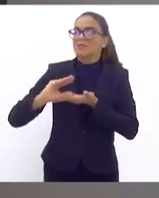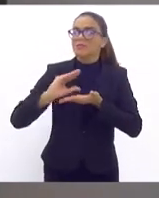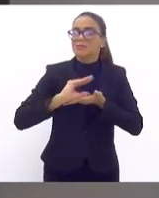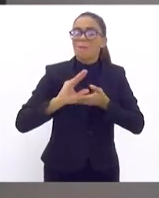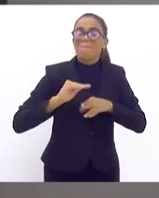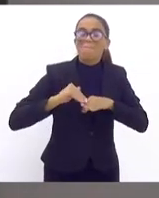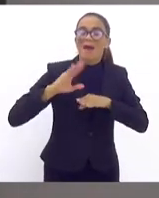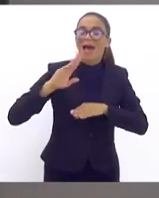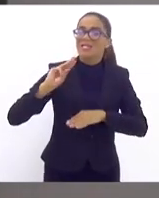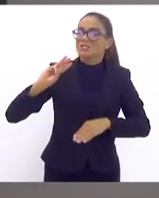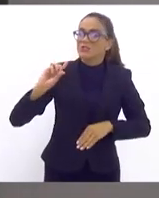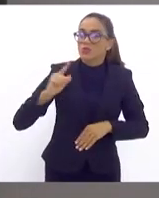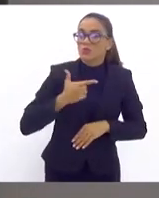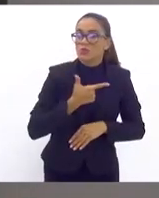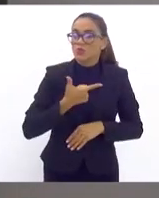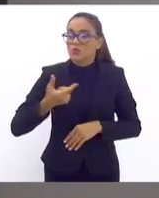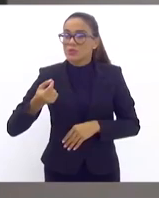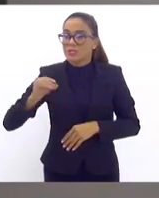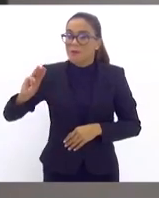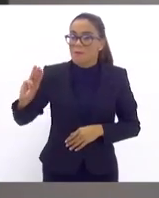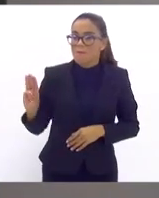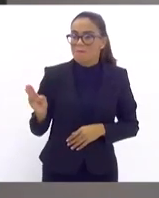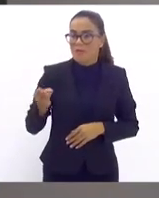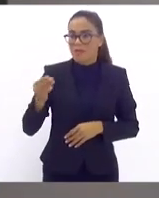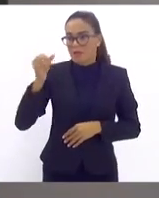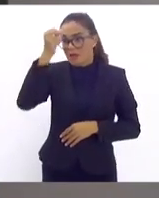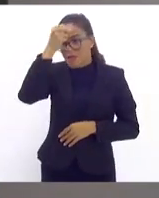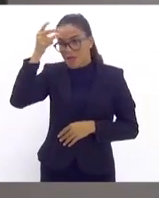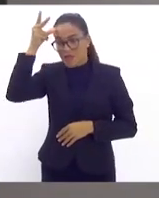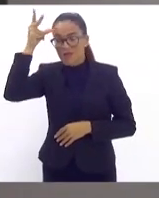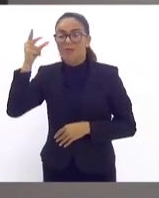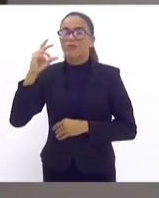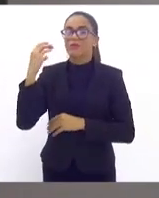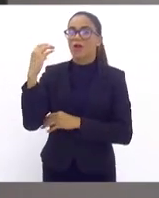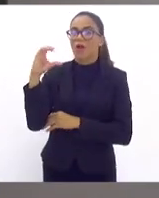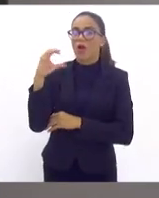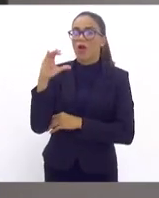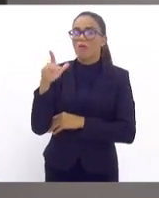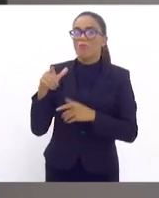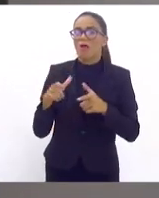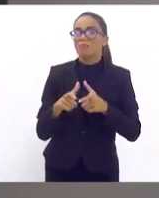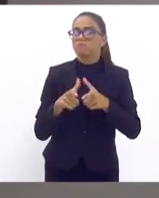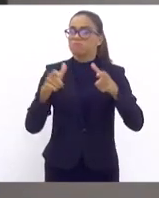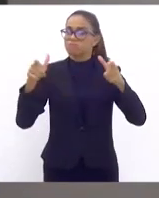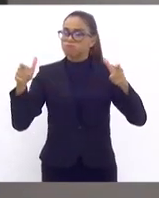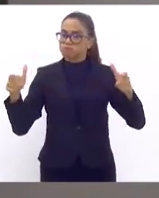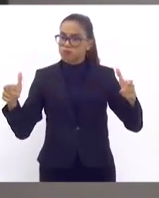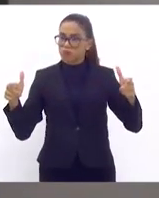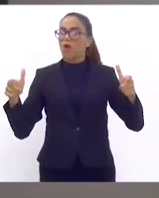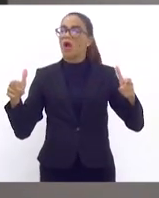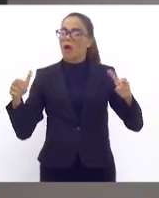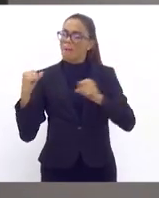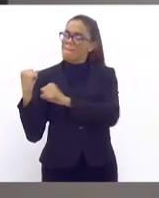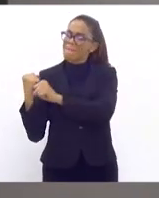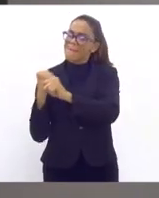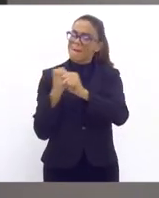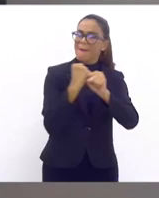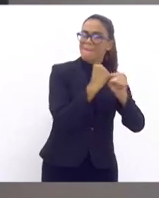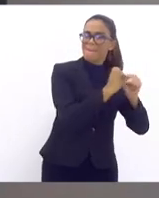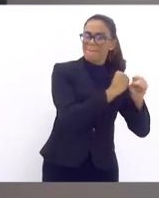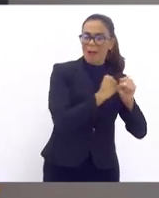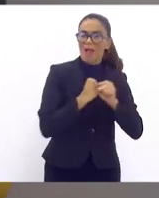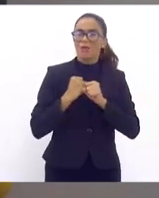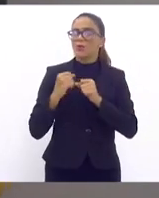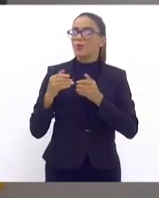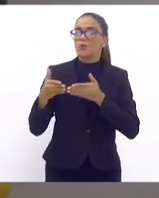de 200 milhões pela Prefeitura de Niterói para ampliação do calado, do porto, do canal de São Lourenço. Ampliação do